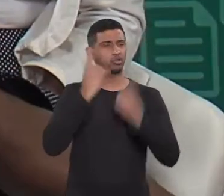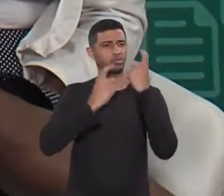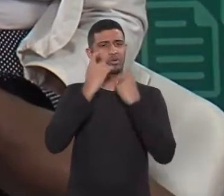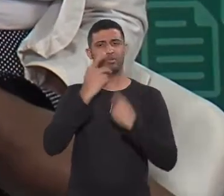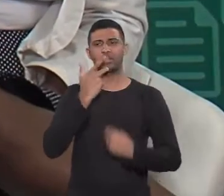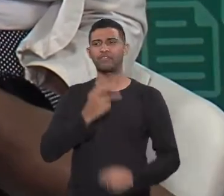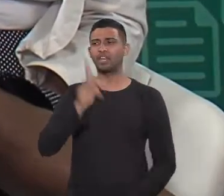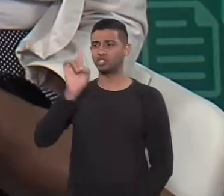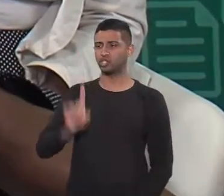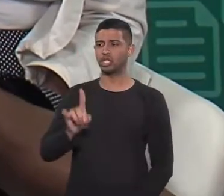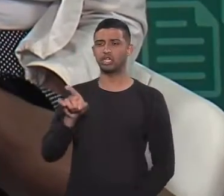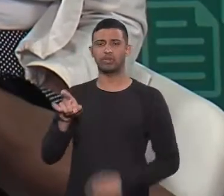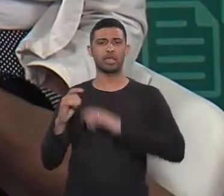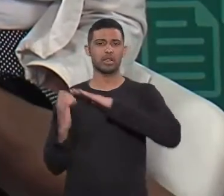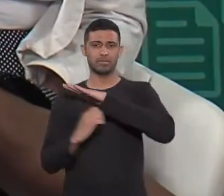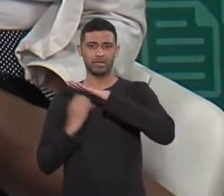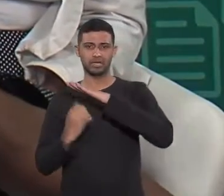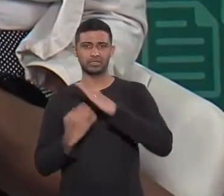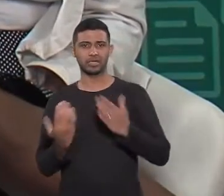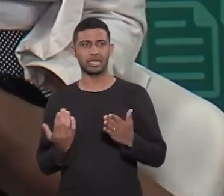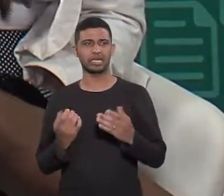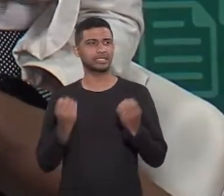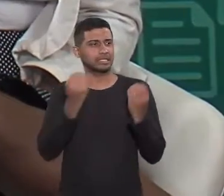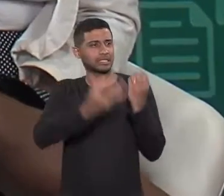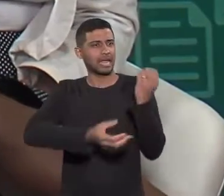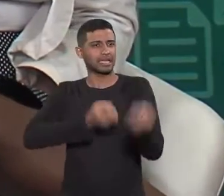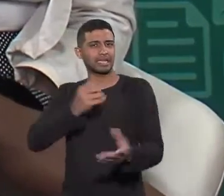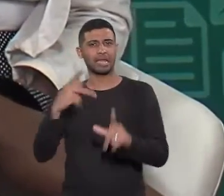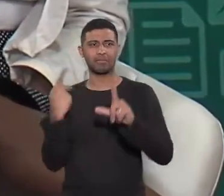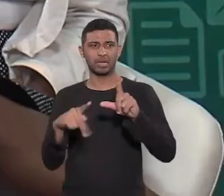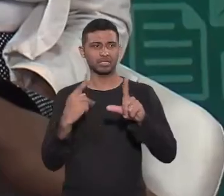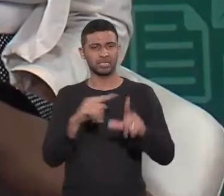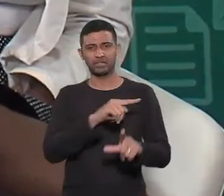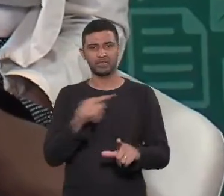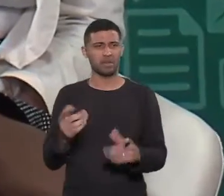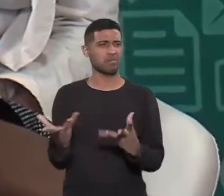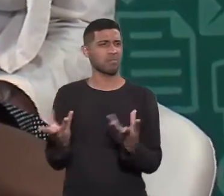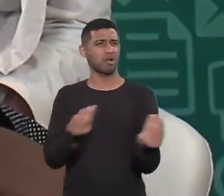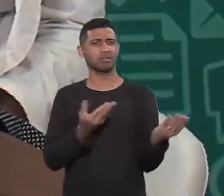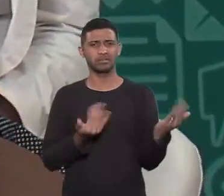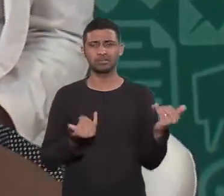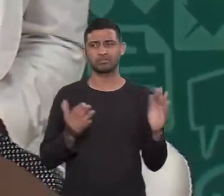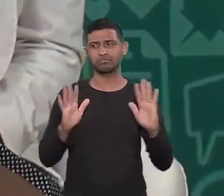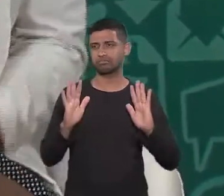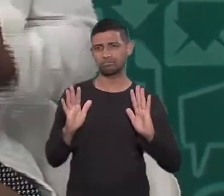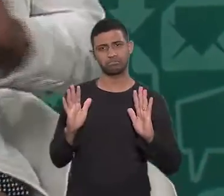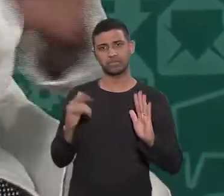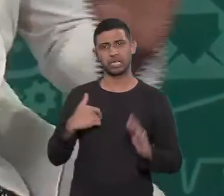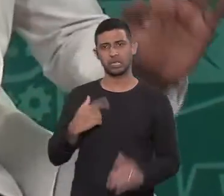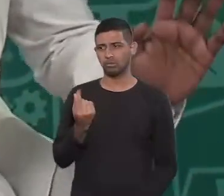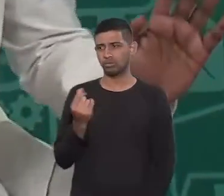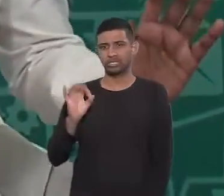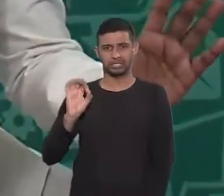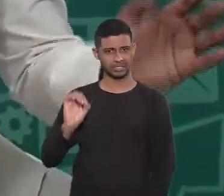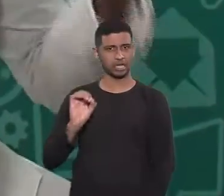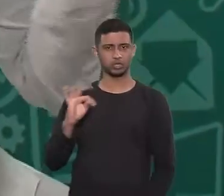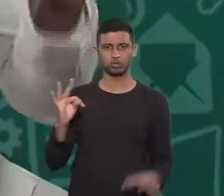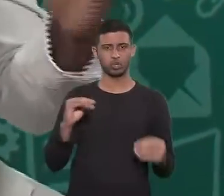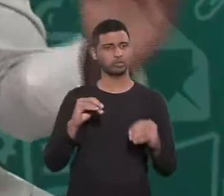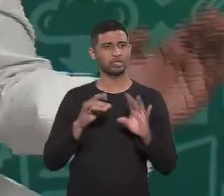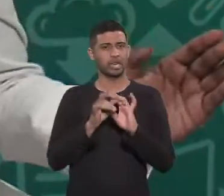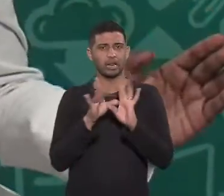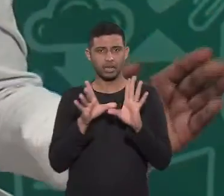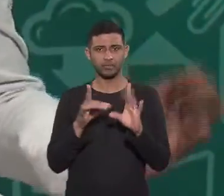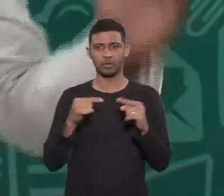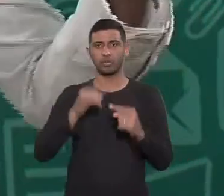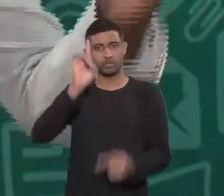As pessoas se preocupam muito com o direito do empresário. O pobre empresário vai dar passe livre para um monte de jovem. Por mim, tarifa zero, passe